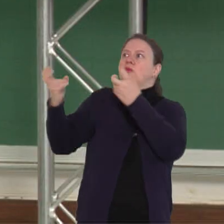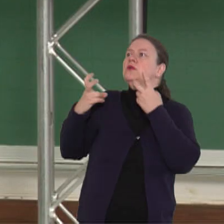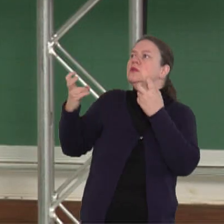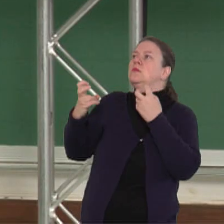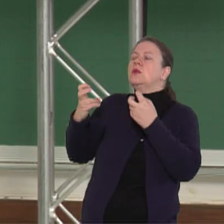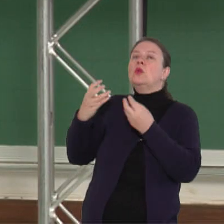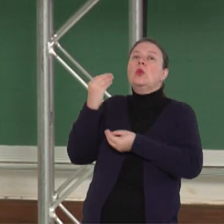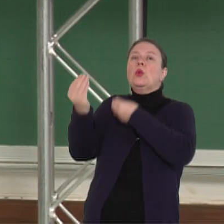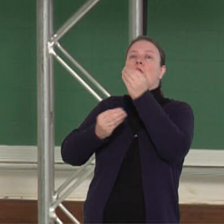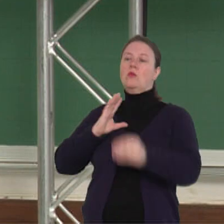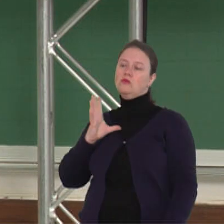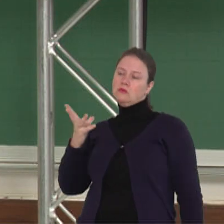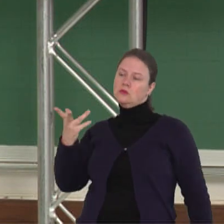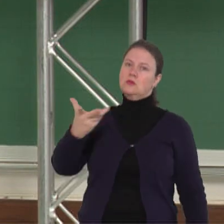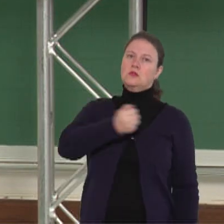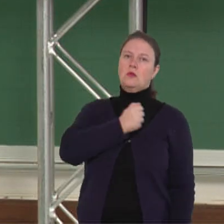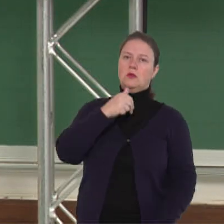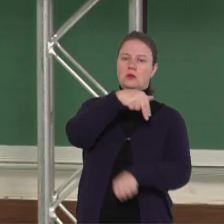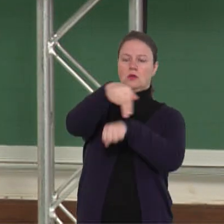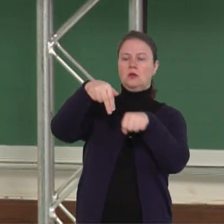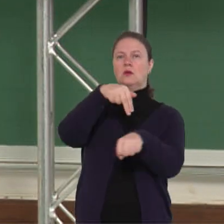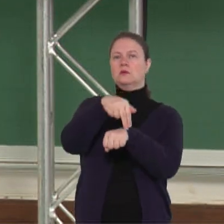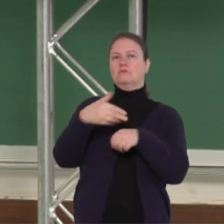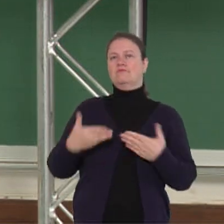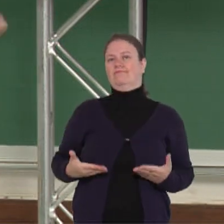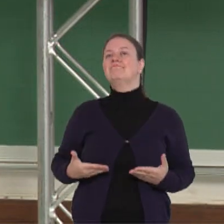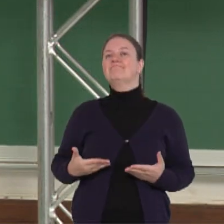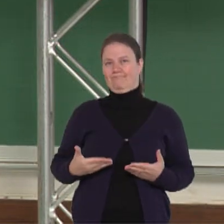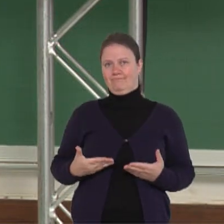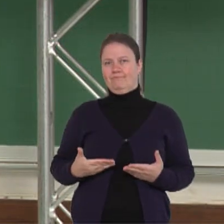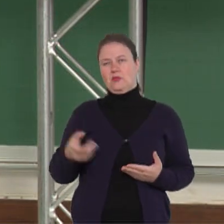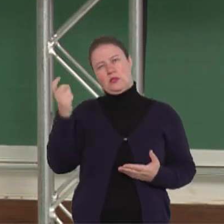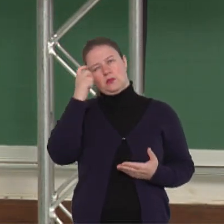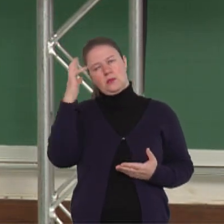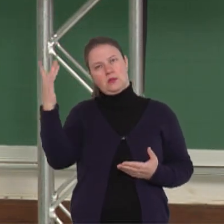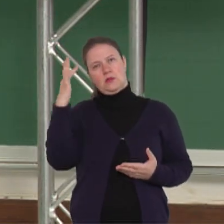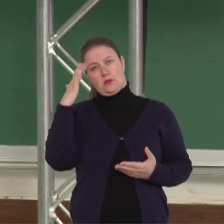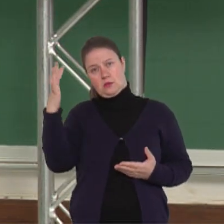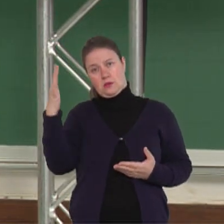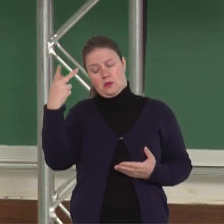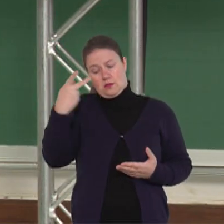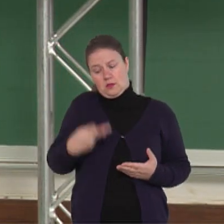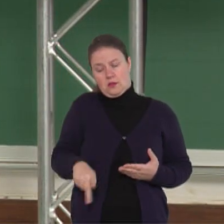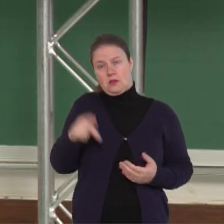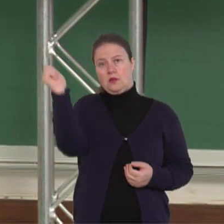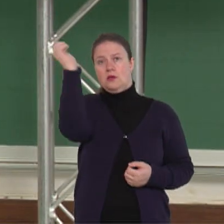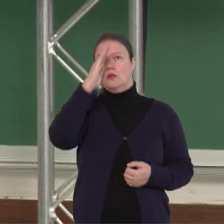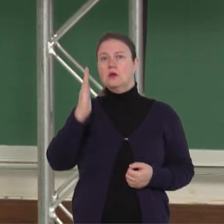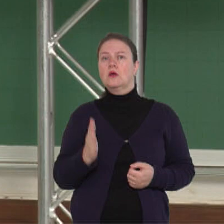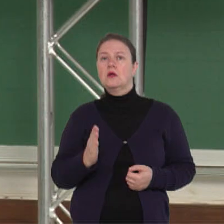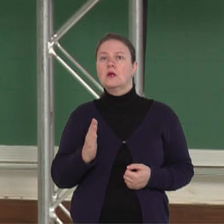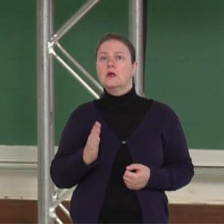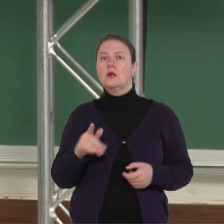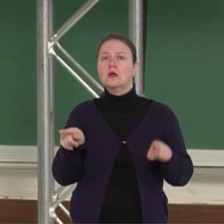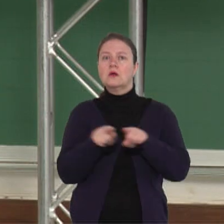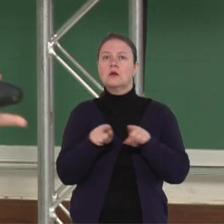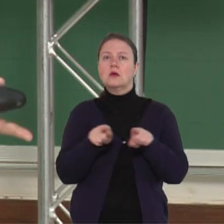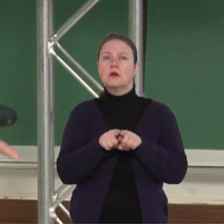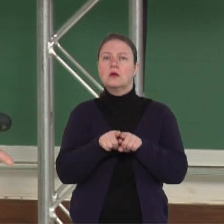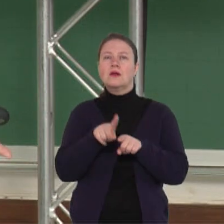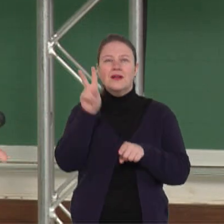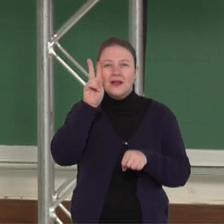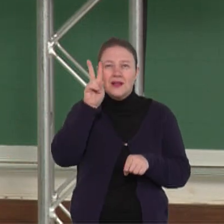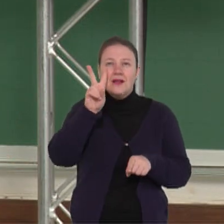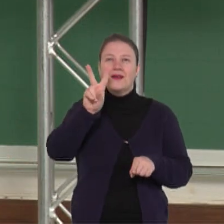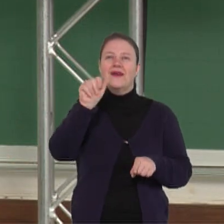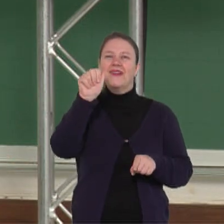ideia de salvador da pátria, né, se a gente pensar na nossa história enquanto Brasil, a gente também vai ter, né? A era Vargas, quem que era